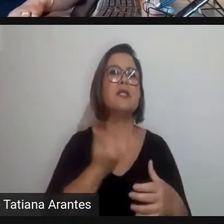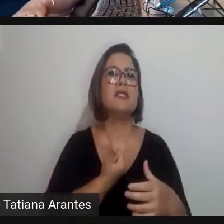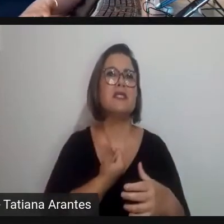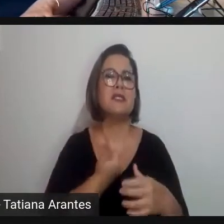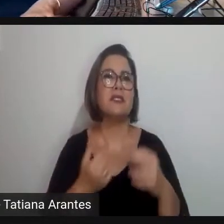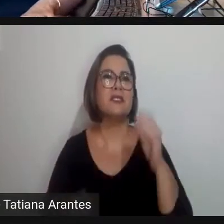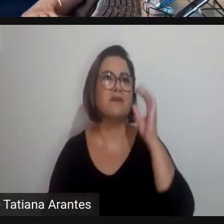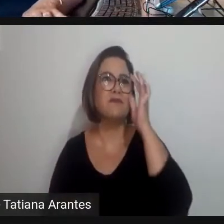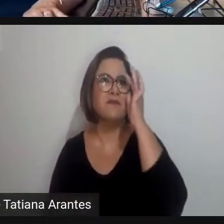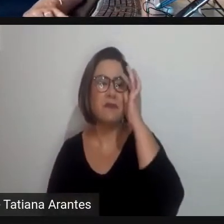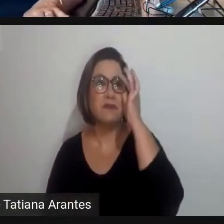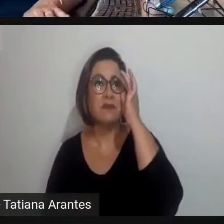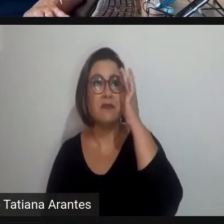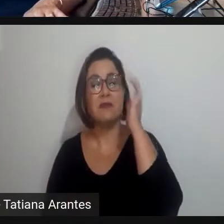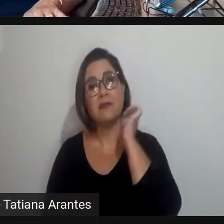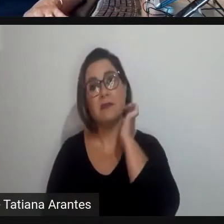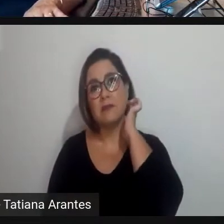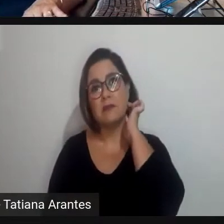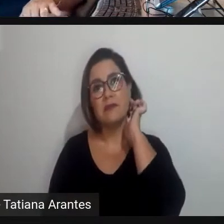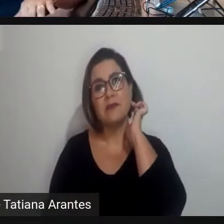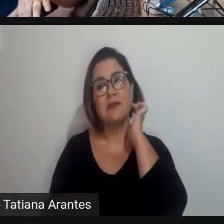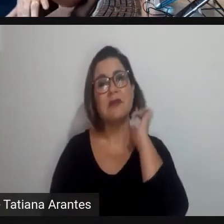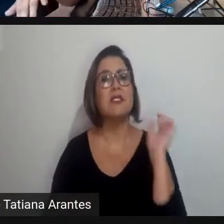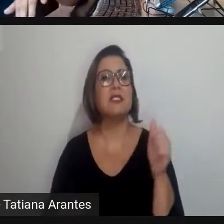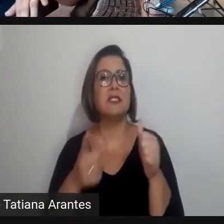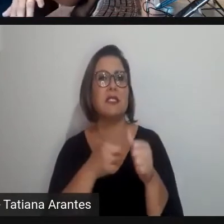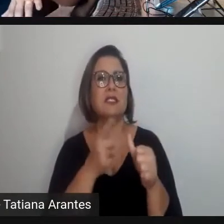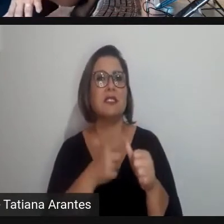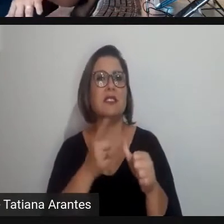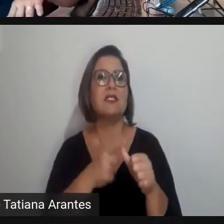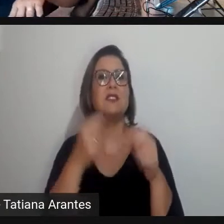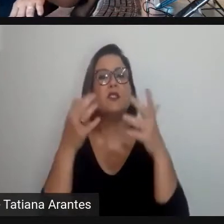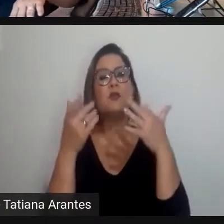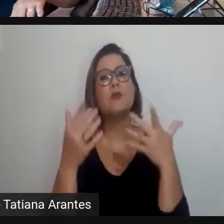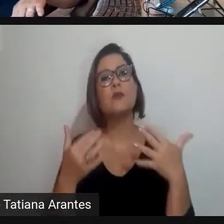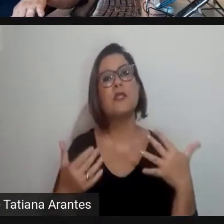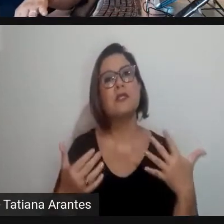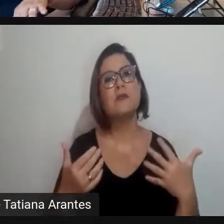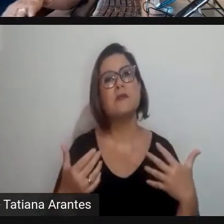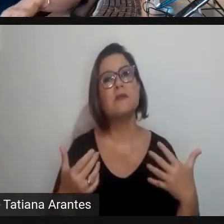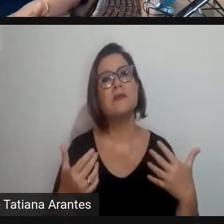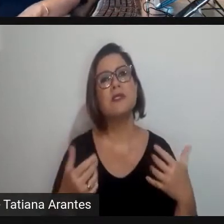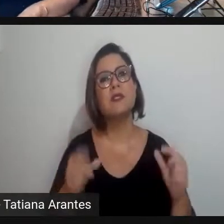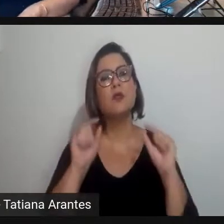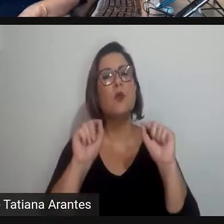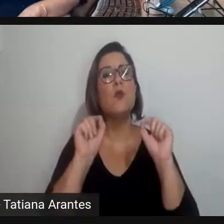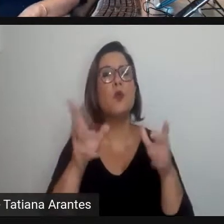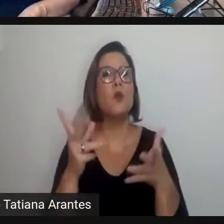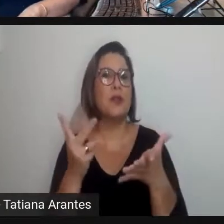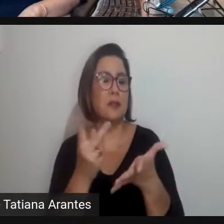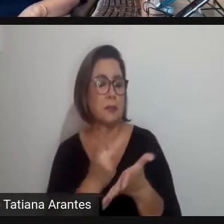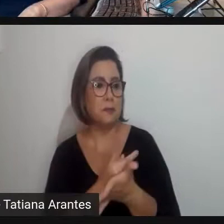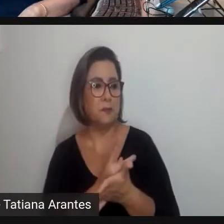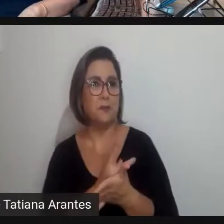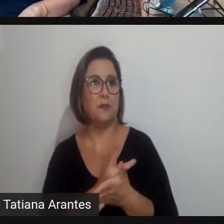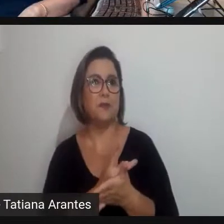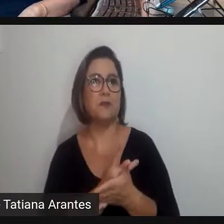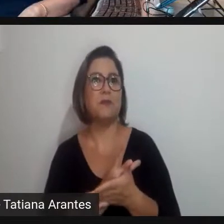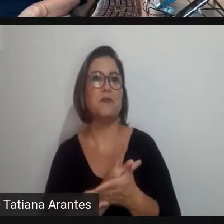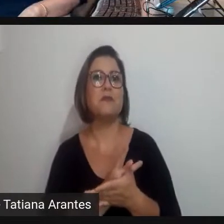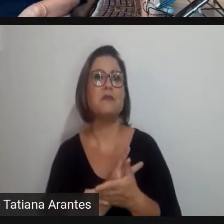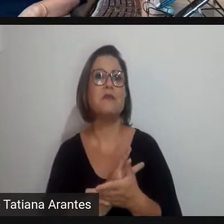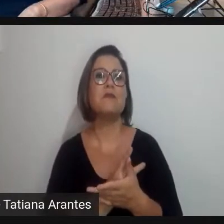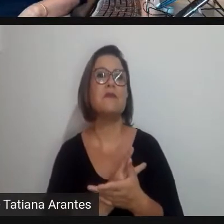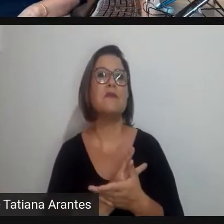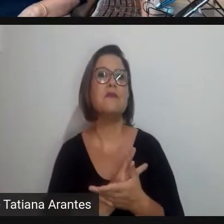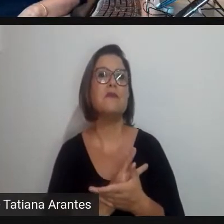eu finalizando essa primeira etapa da minha fala, o que aconteceu, essa questão